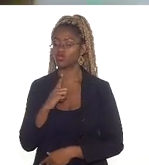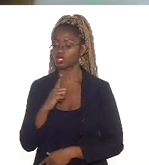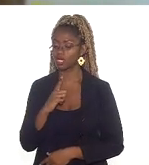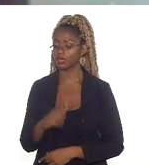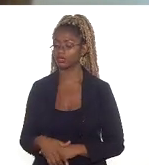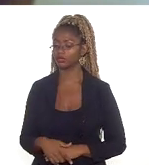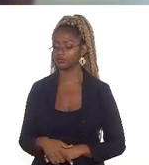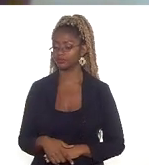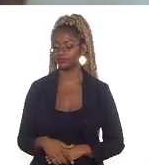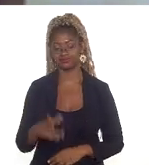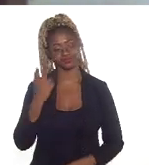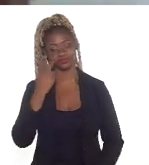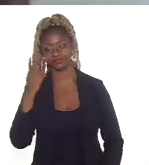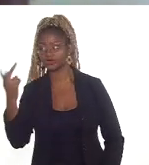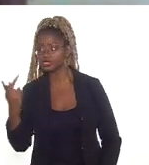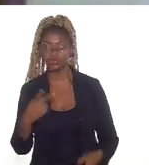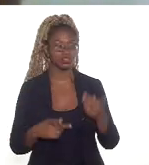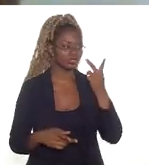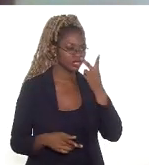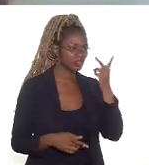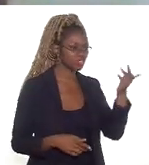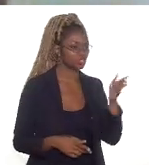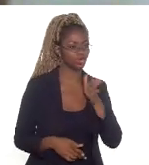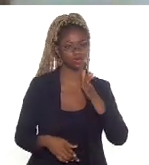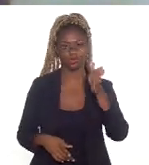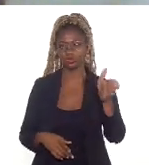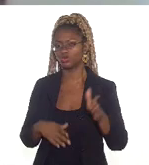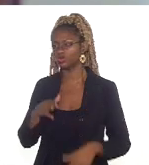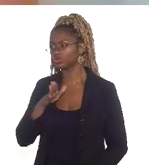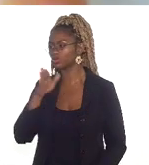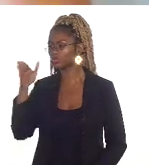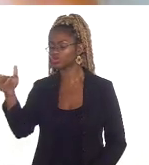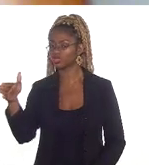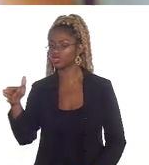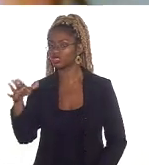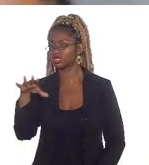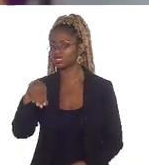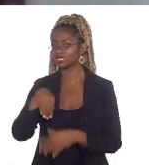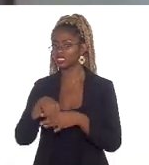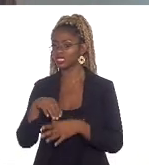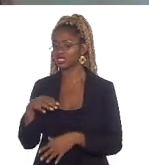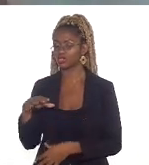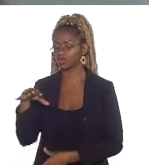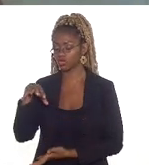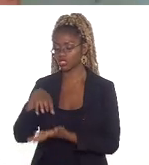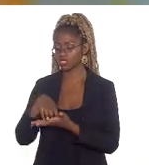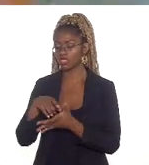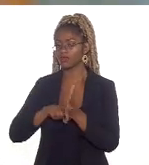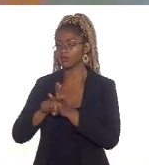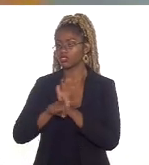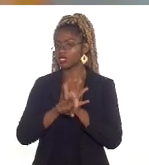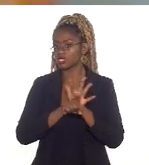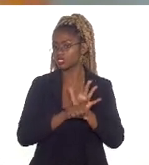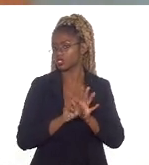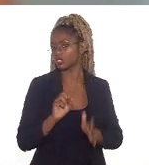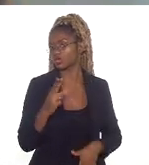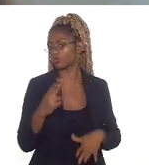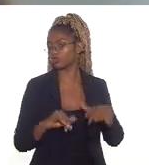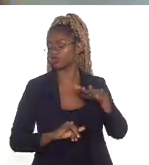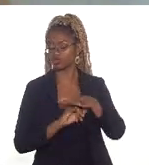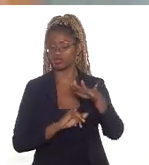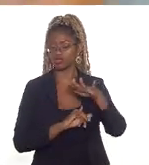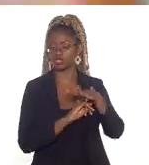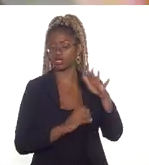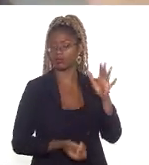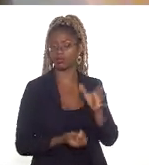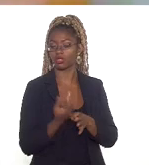alguma visita em loco, essa fiscalização que acontece dentro do centro de pesquisa ou nas instituições, a